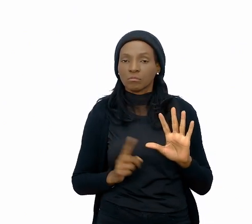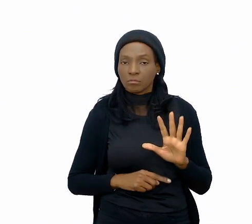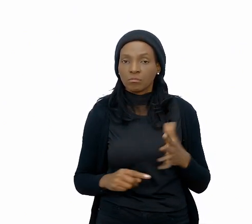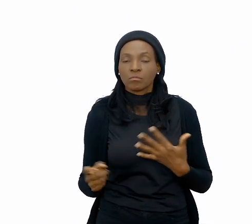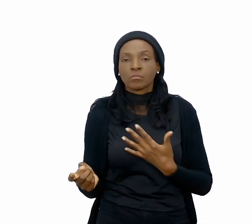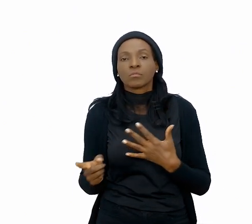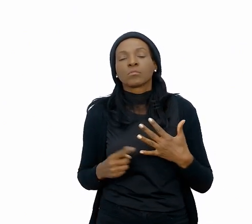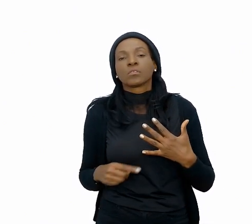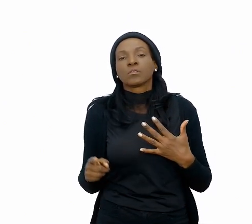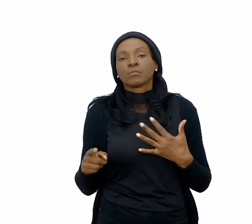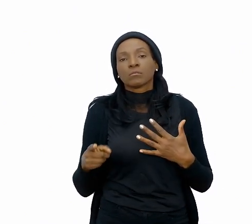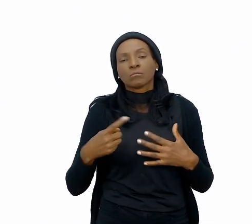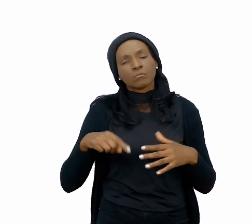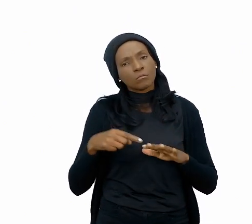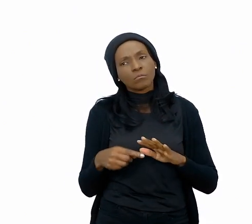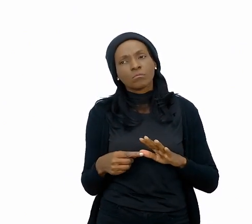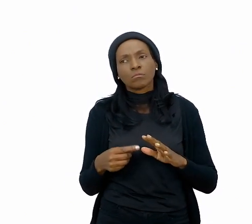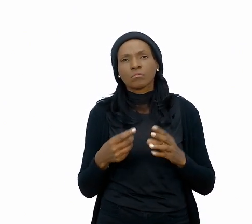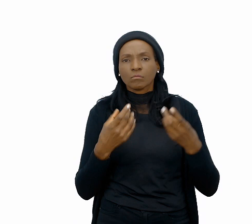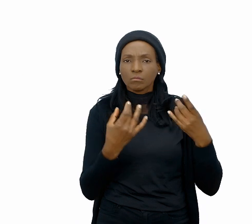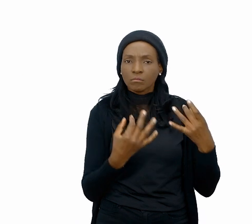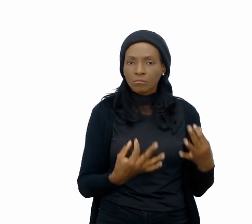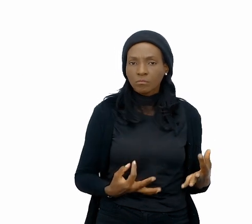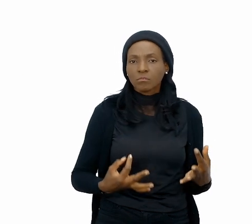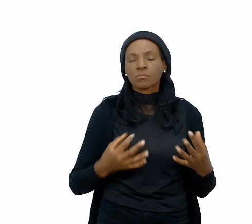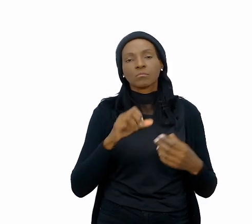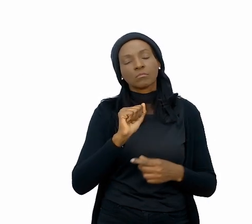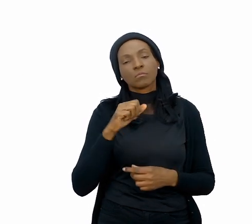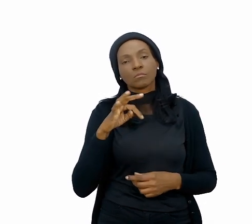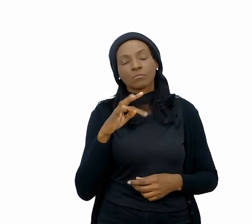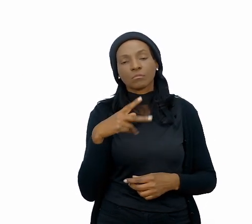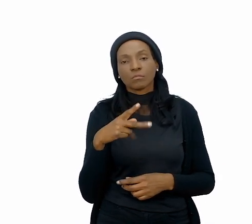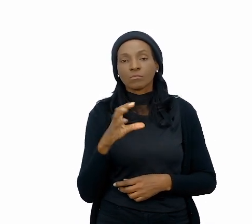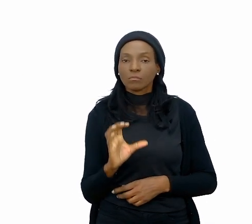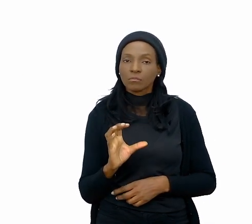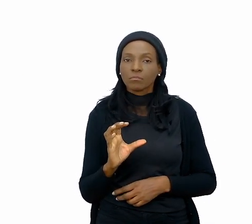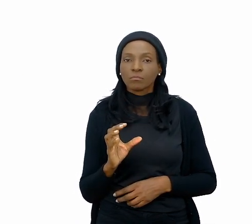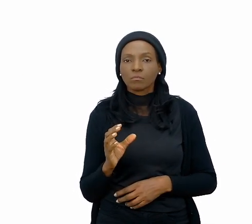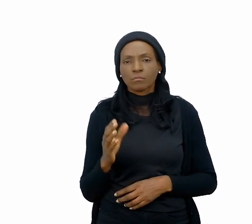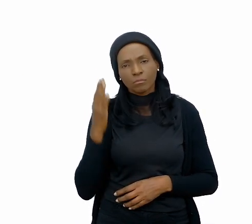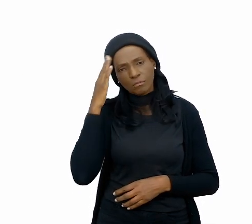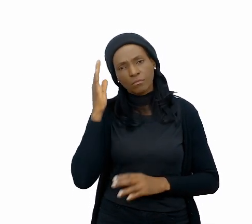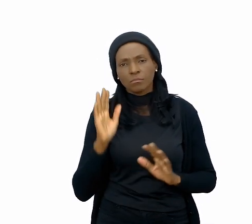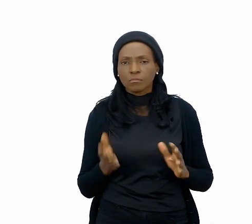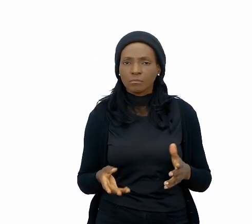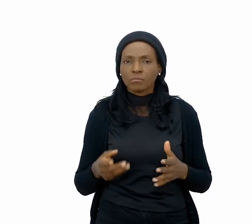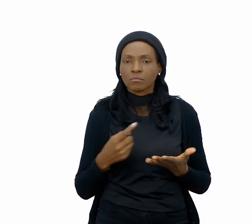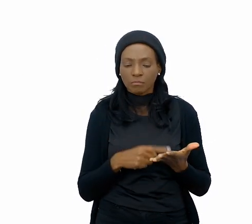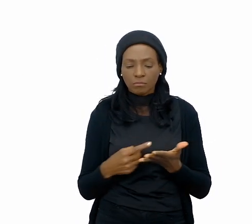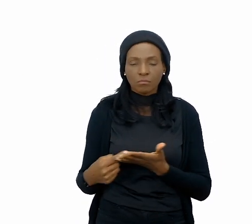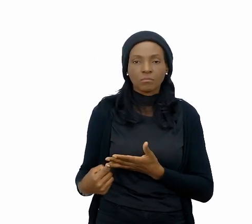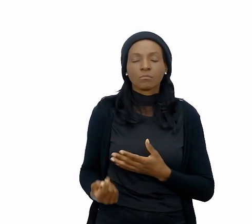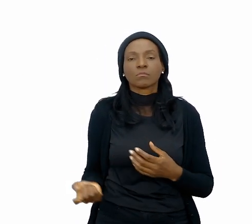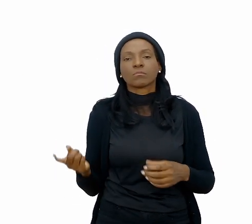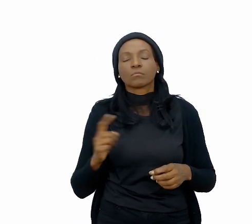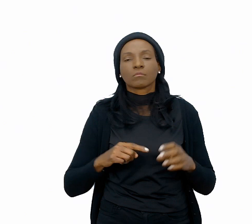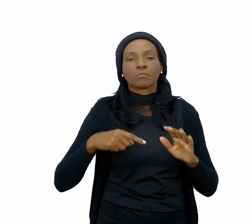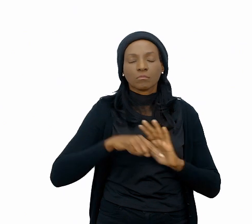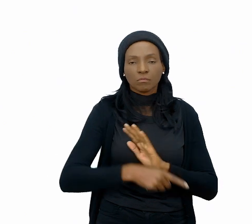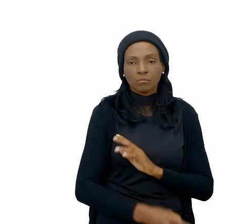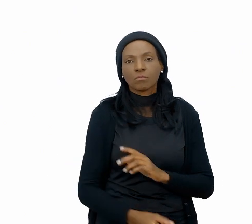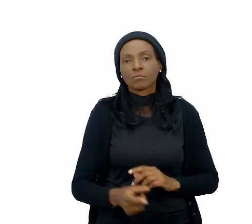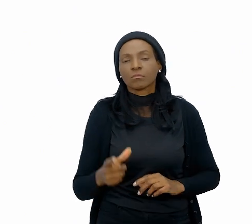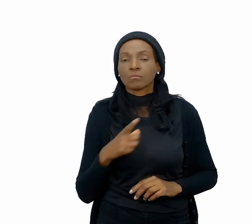momento, a gente vai tratar do desdobramento da TPC. Como a gente sabe, o Programa de Recuperação e Aprofundamento, ele